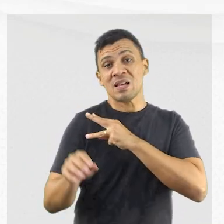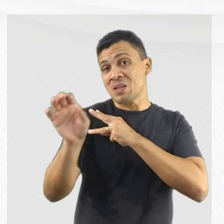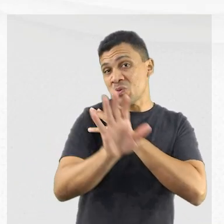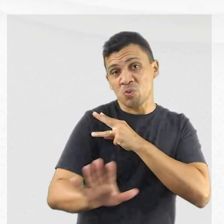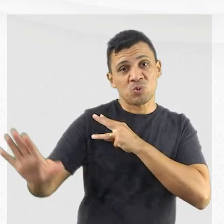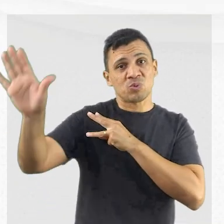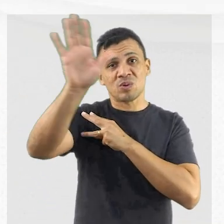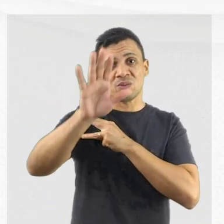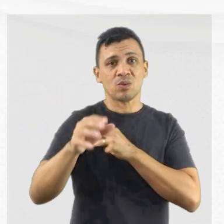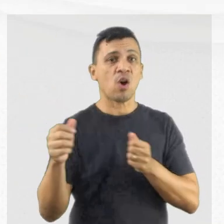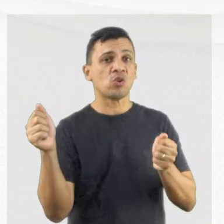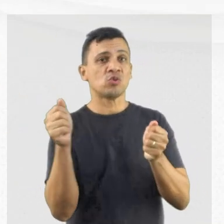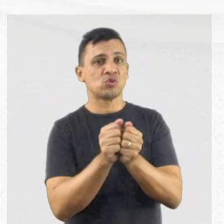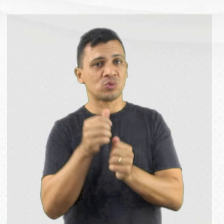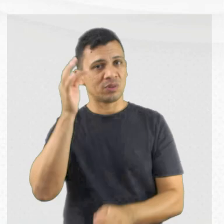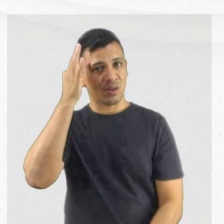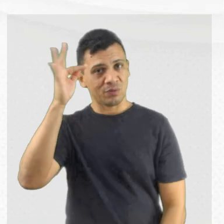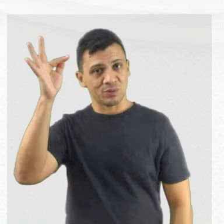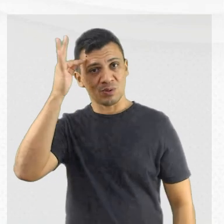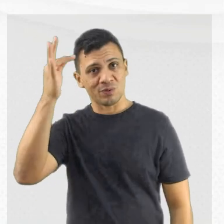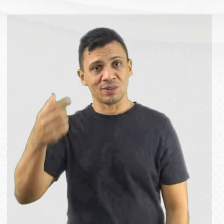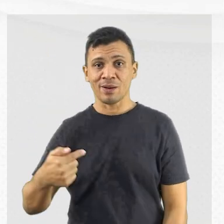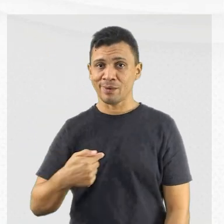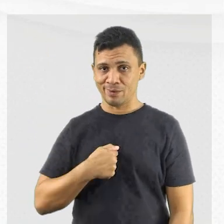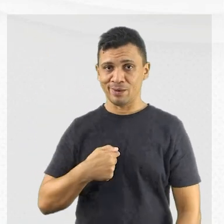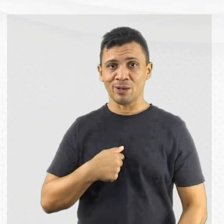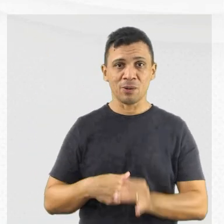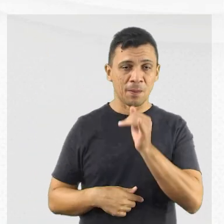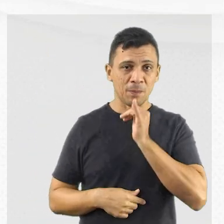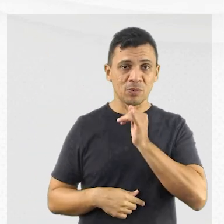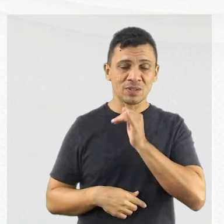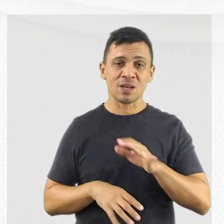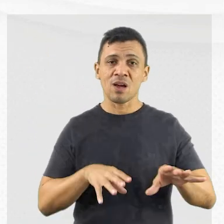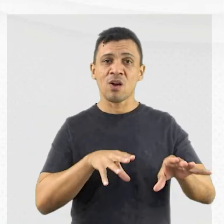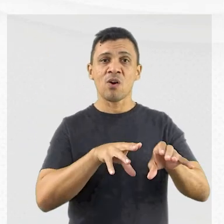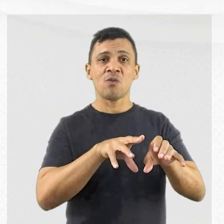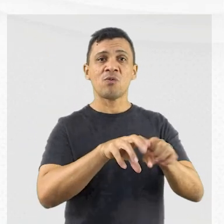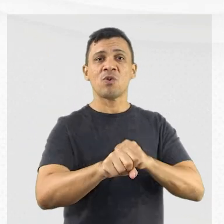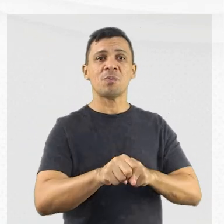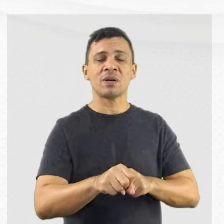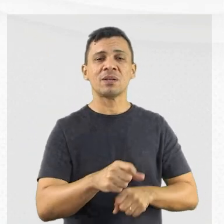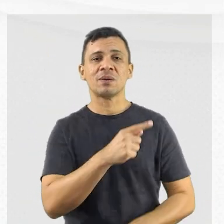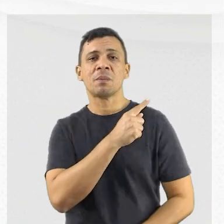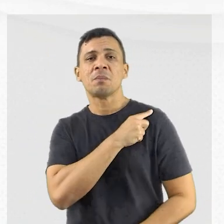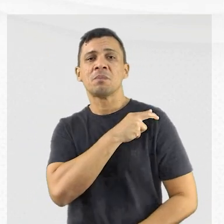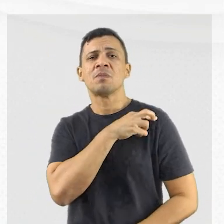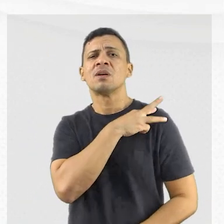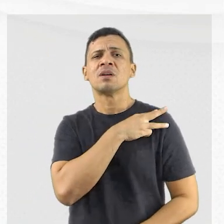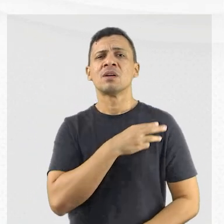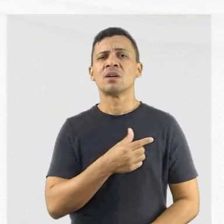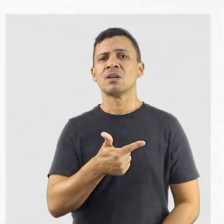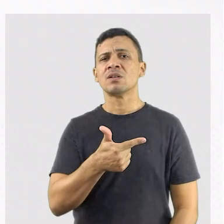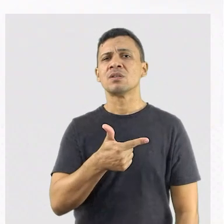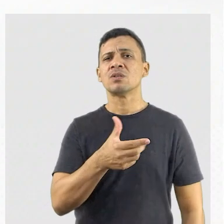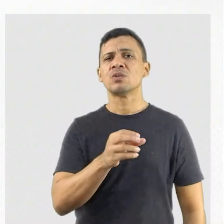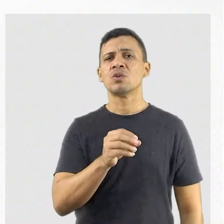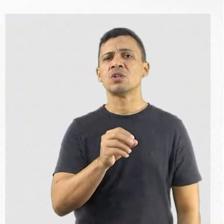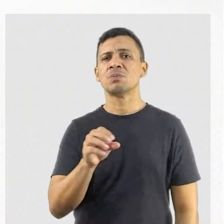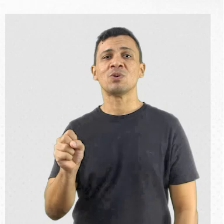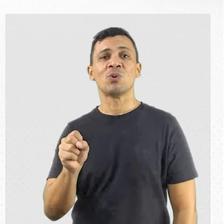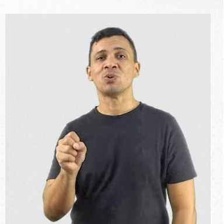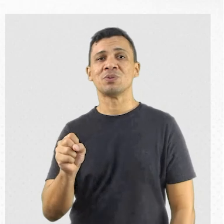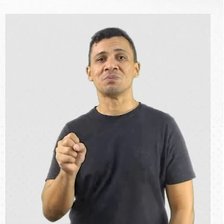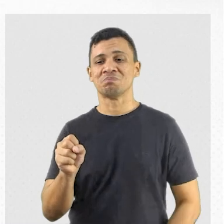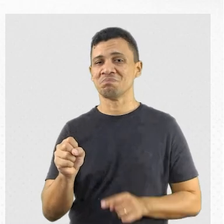conceito de ação social. Aí o Durkheim tem o fato social, o Marx tem a classe social e o Weber tem a ação social. Isto é,